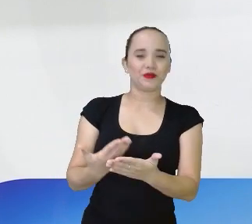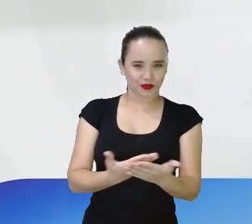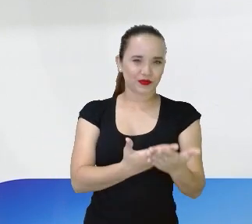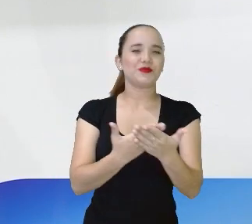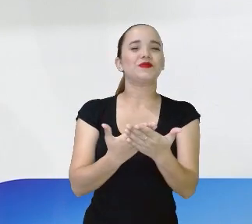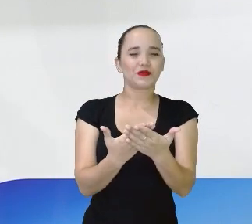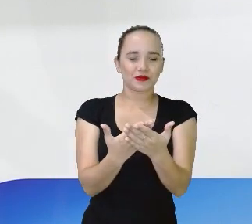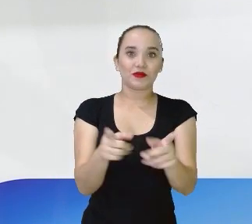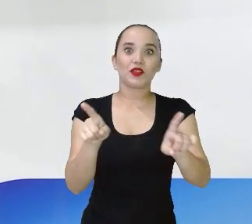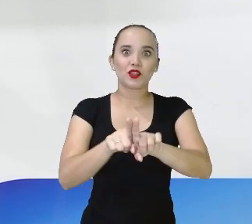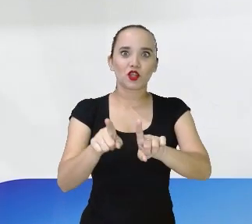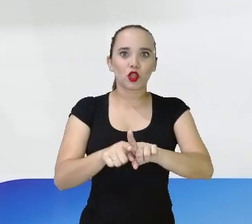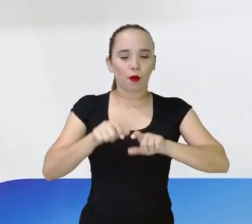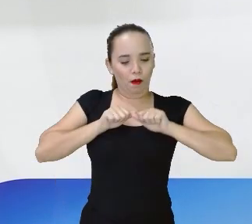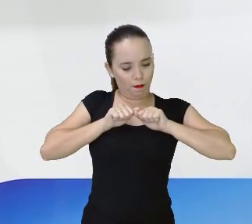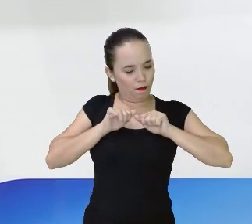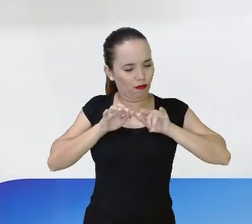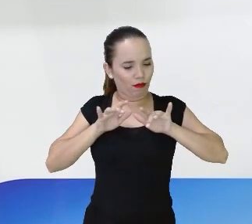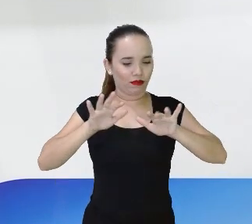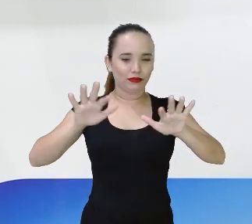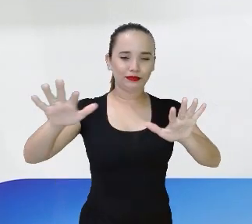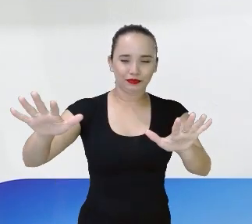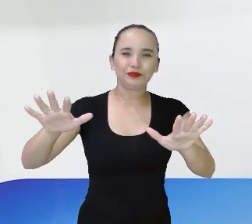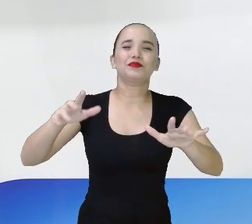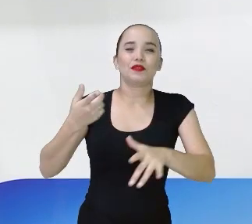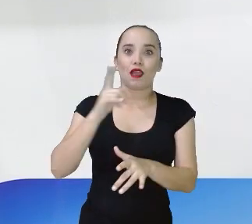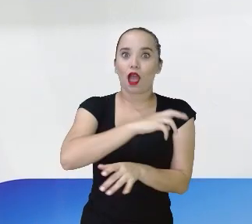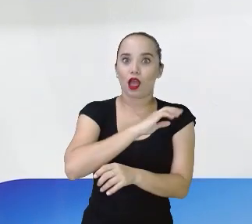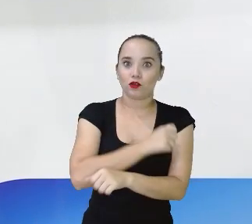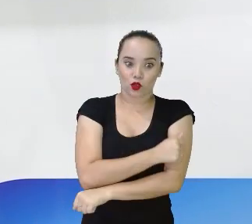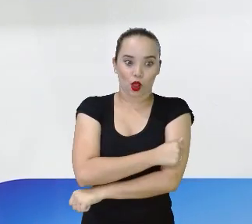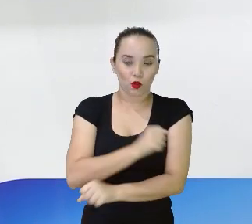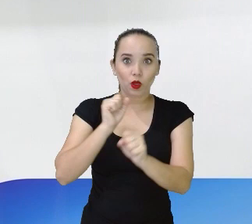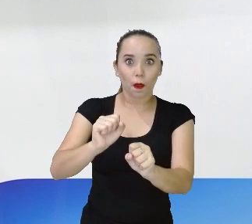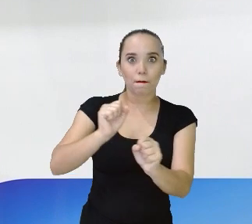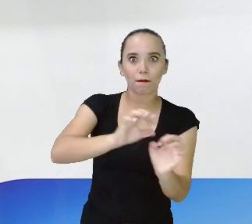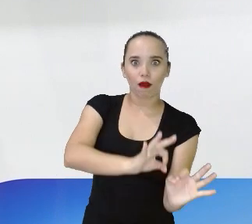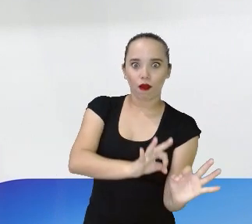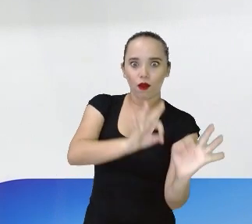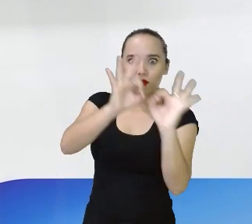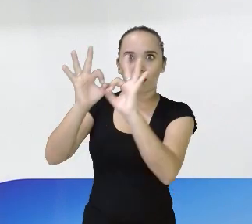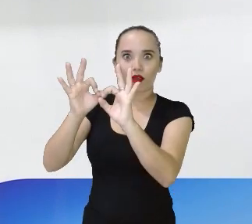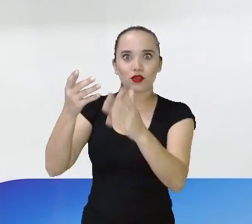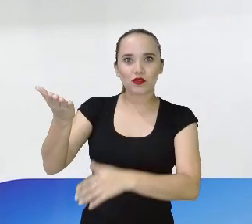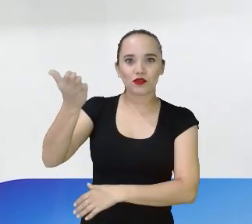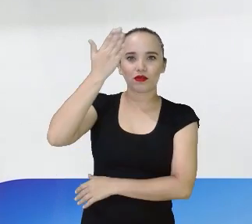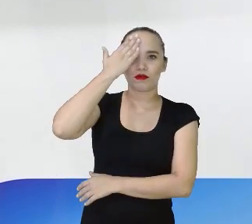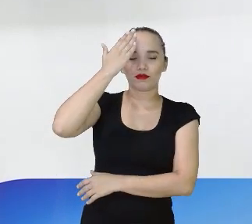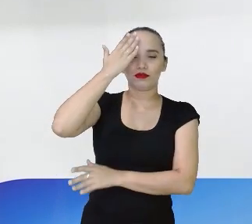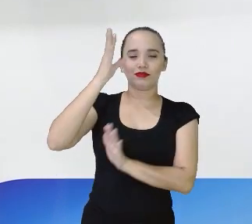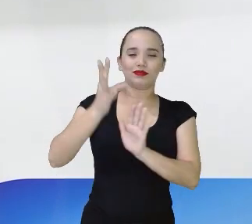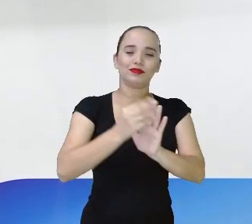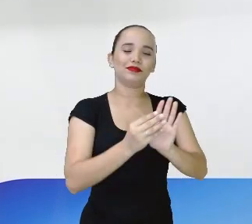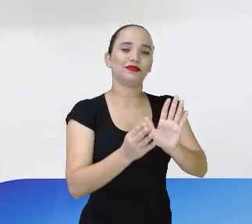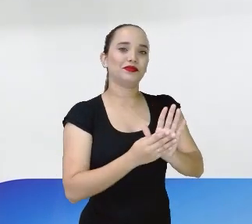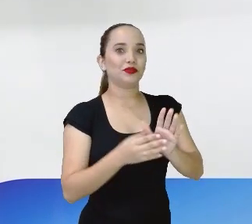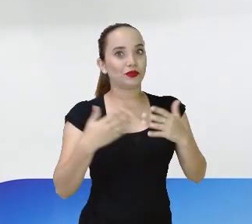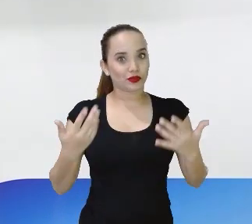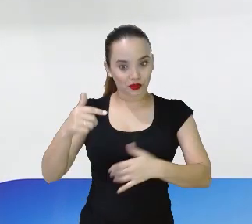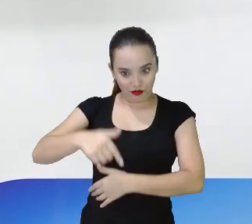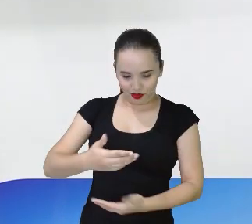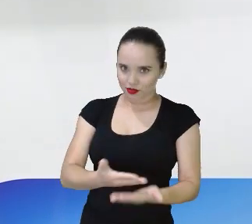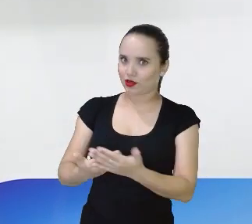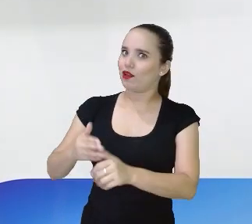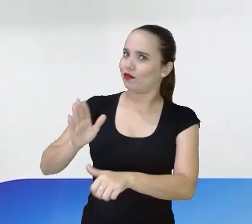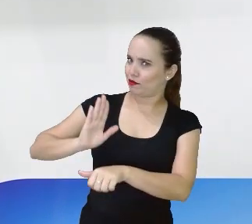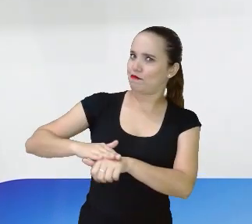e ampliar esse leque de pessoas que possam assistir e compreender. Então, tornando as nossas aulas